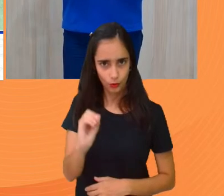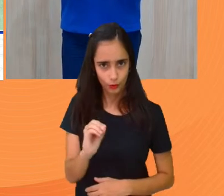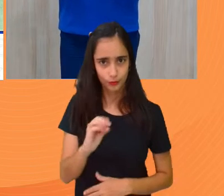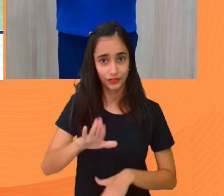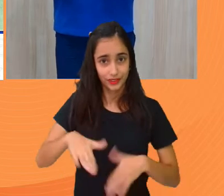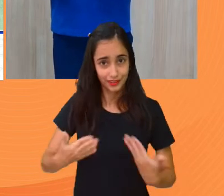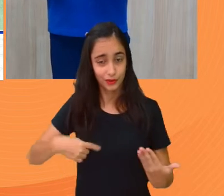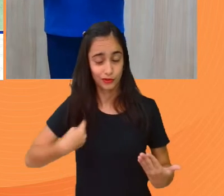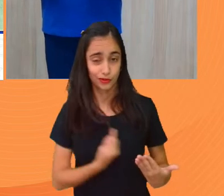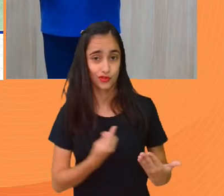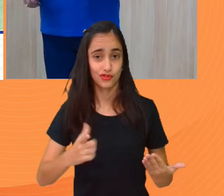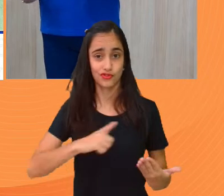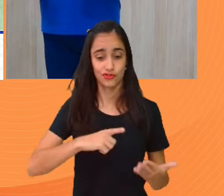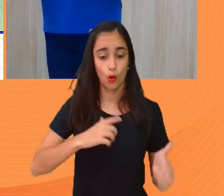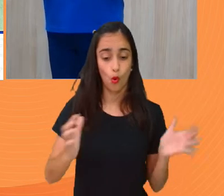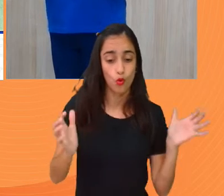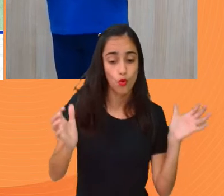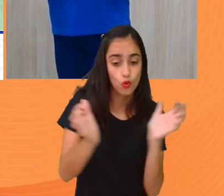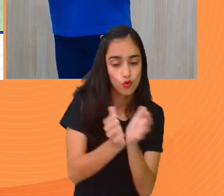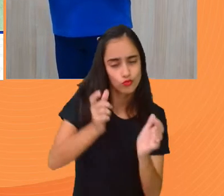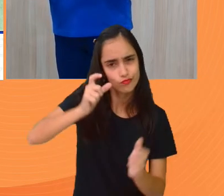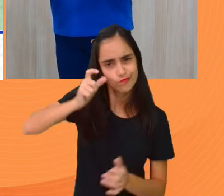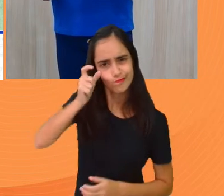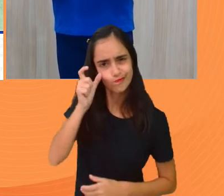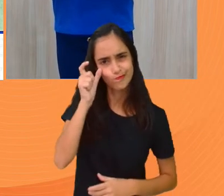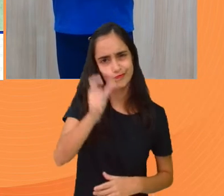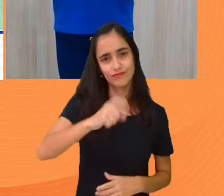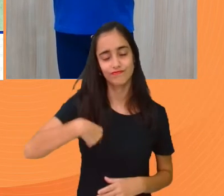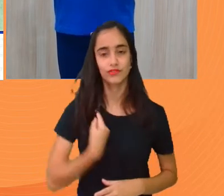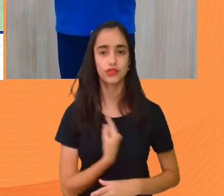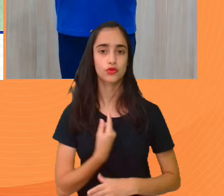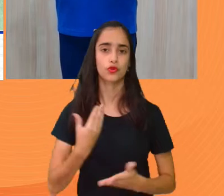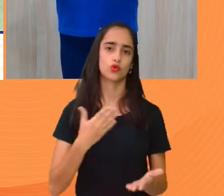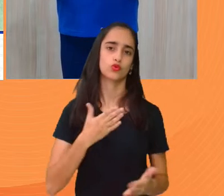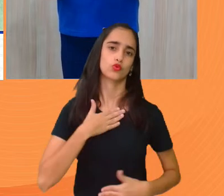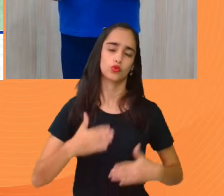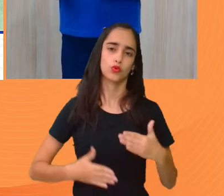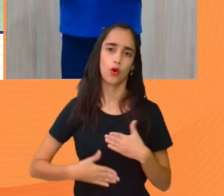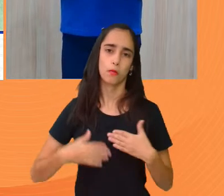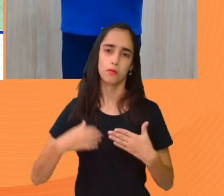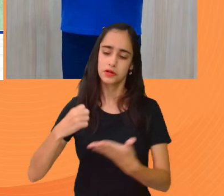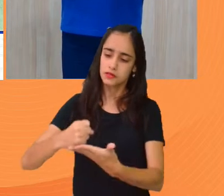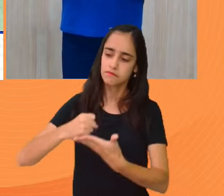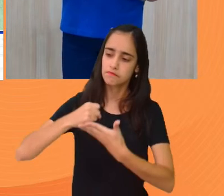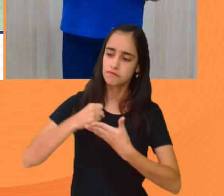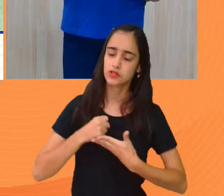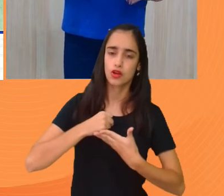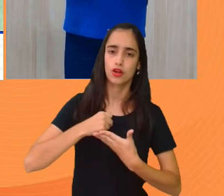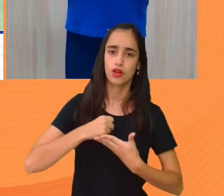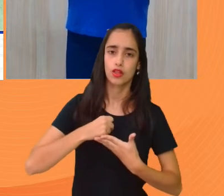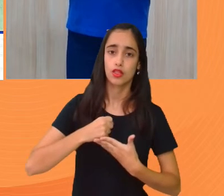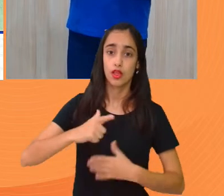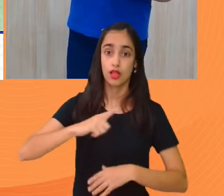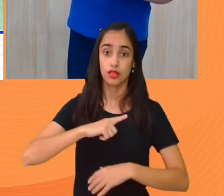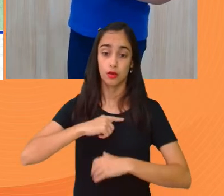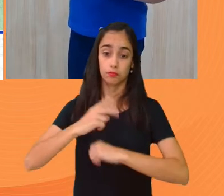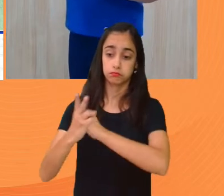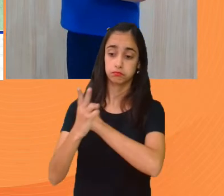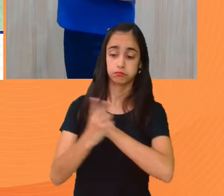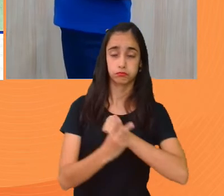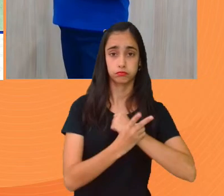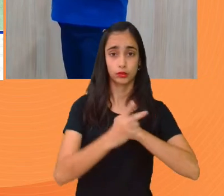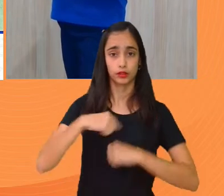bem interessante no nosso corpo que vai nos dar essa defesa, vai dar essa proteção. Então, aí